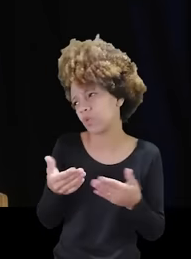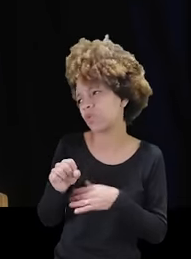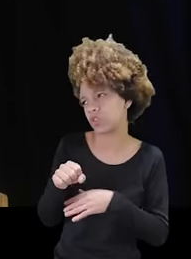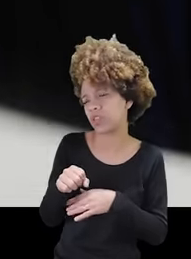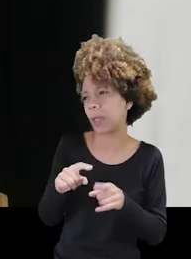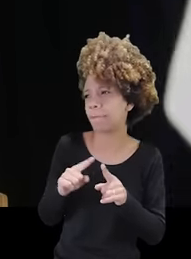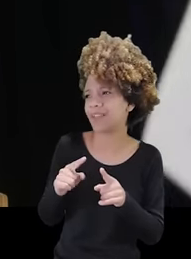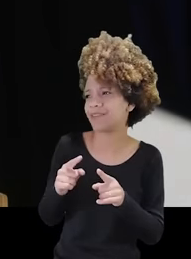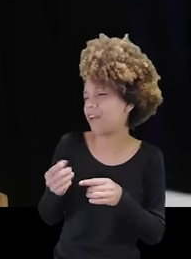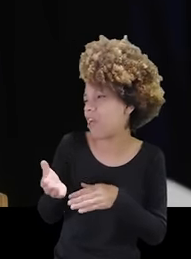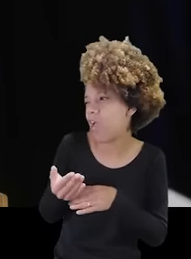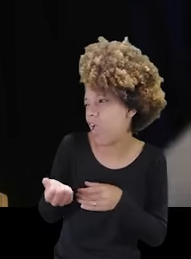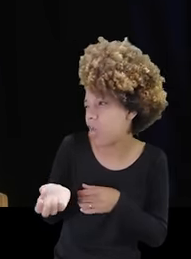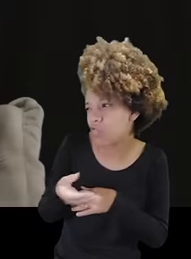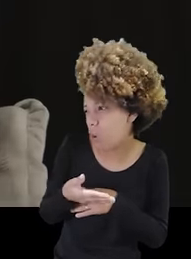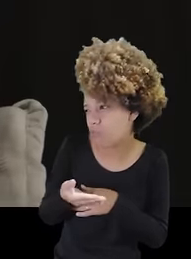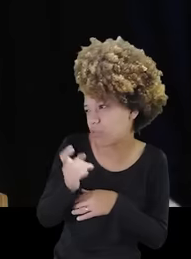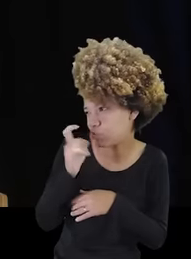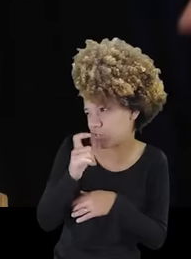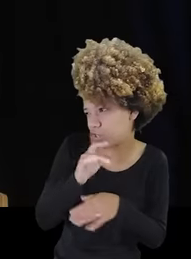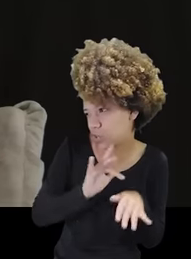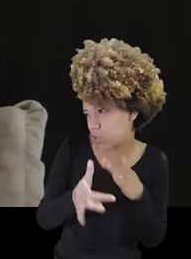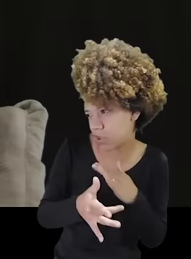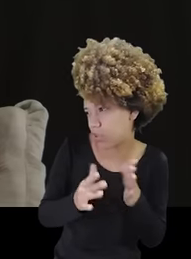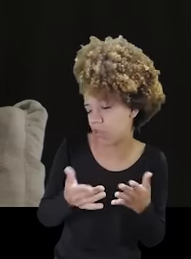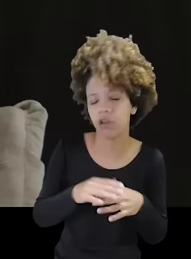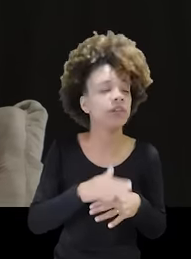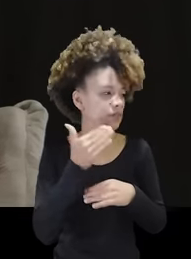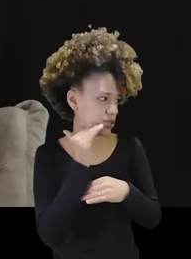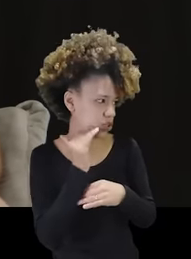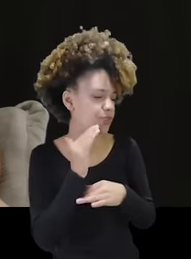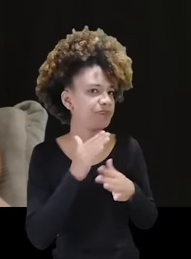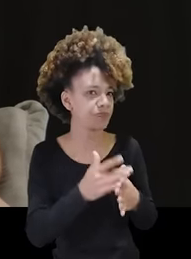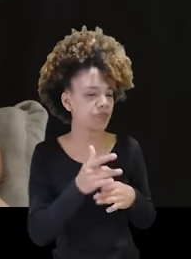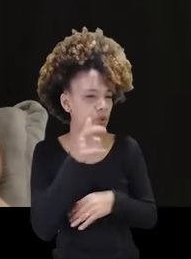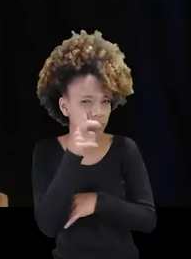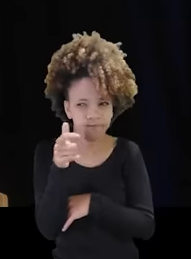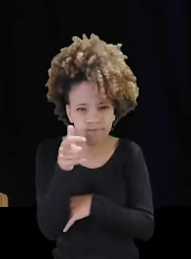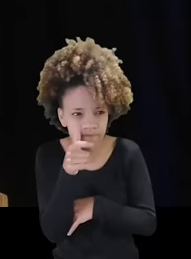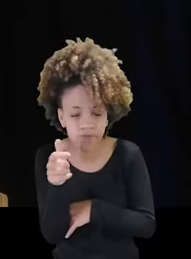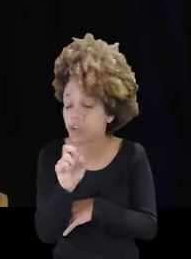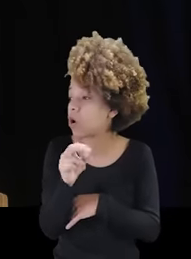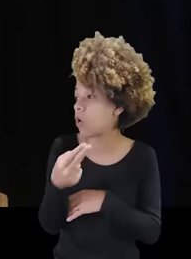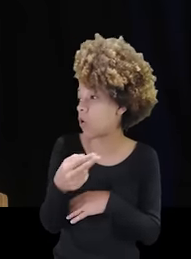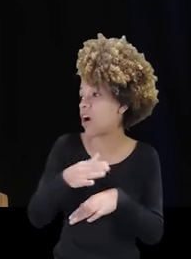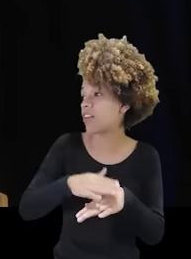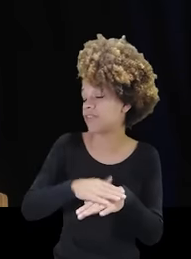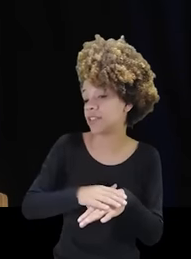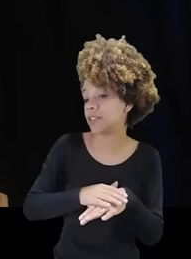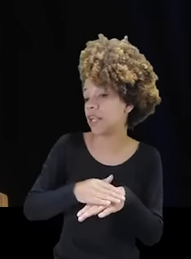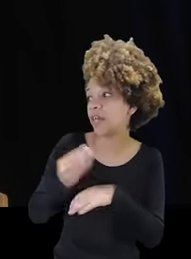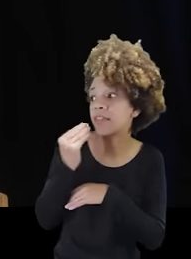hoje em dia sim porque é muito recente né o Tik Tok então não sei como é que tá nesse dia entendi entendi fica um Oleiro fica um Oleiro ou então eles fazem